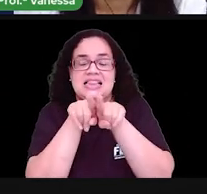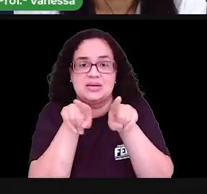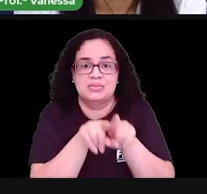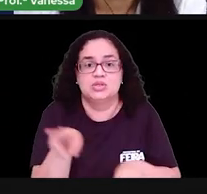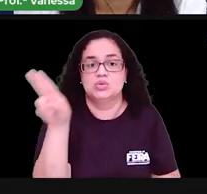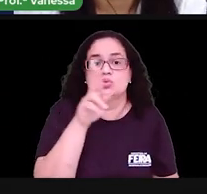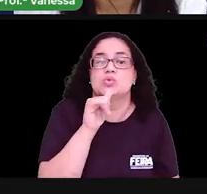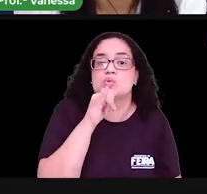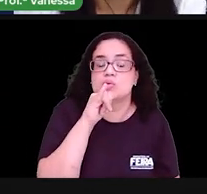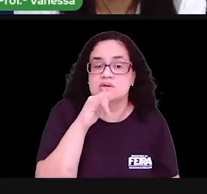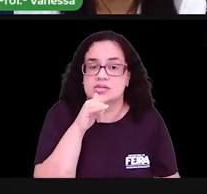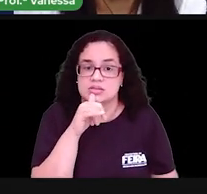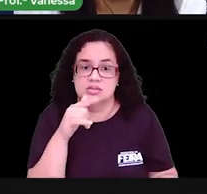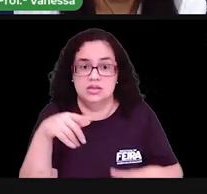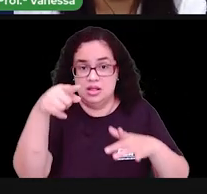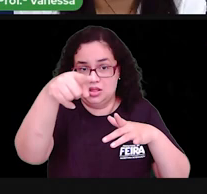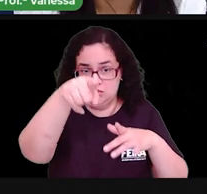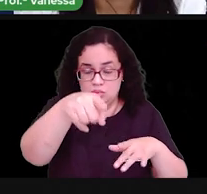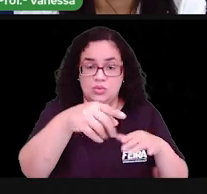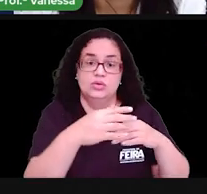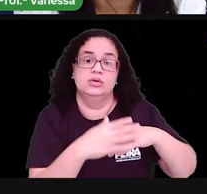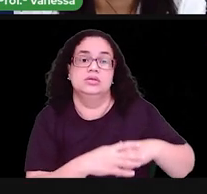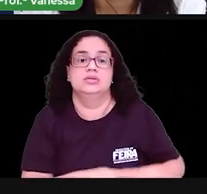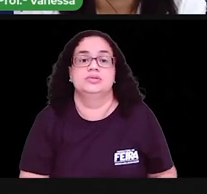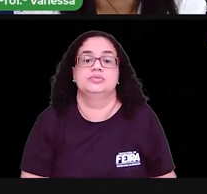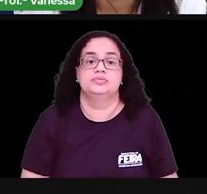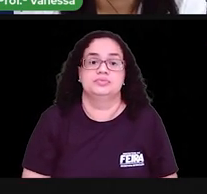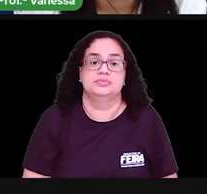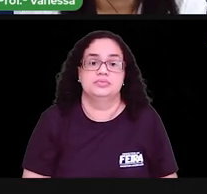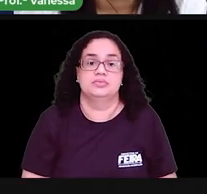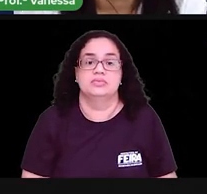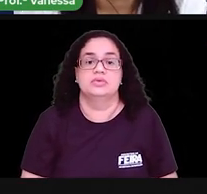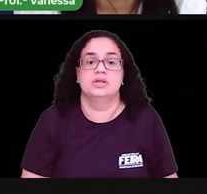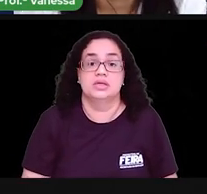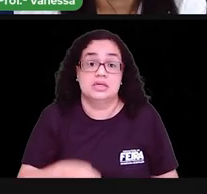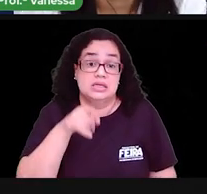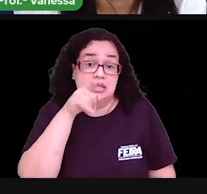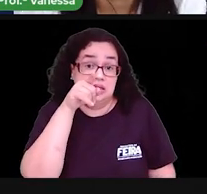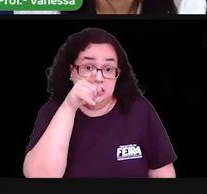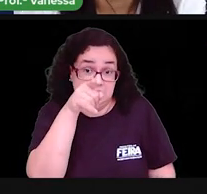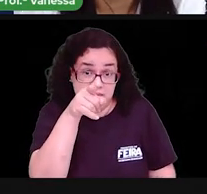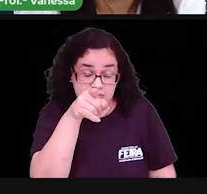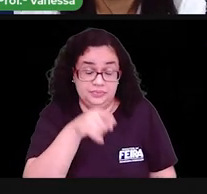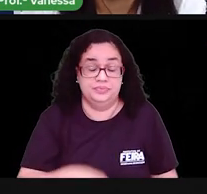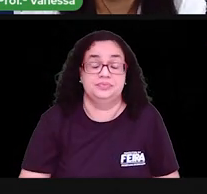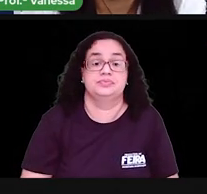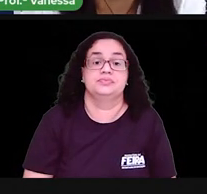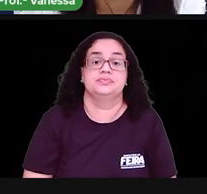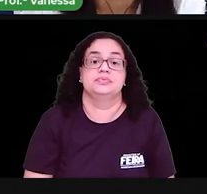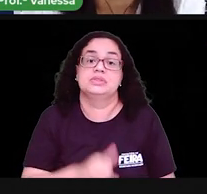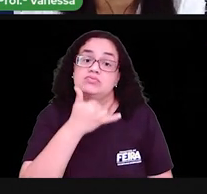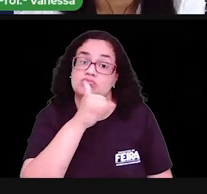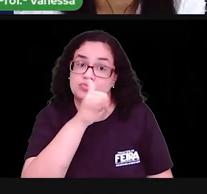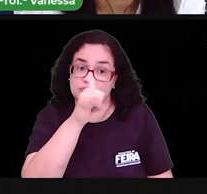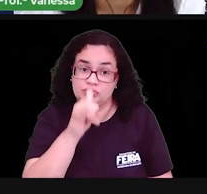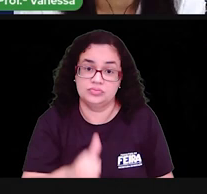usado na produção de energia nas usinas nucleares ver mais usinas termelétricas